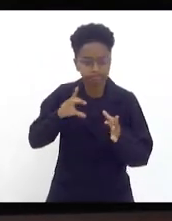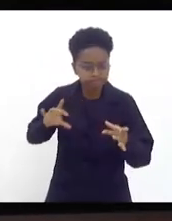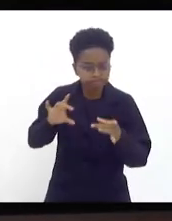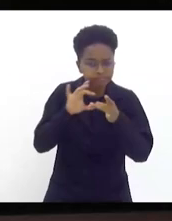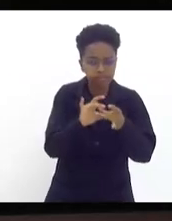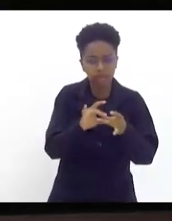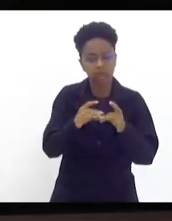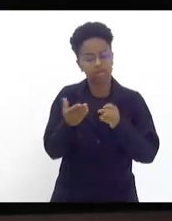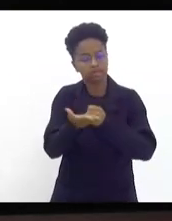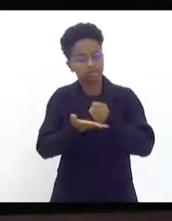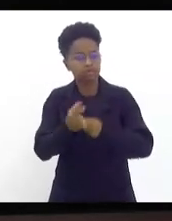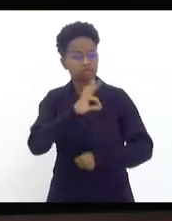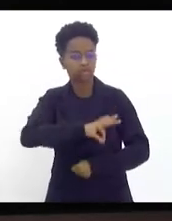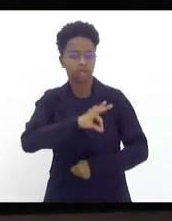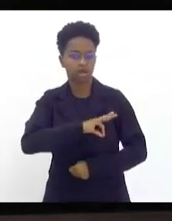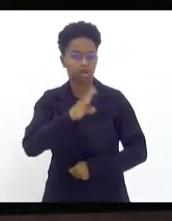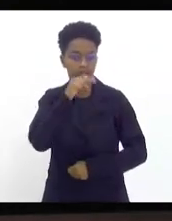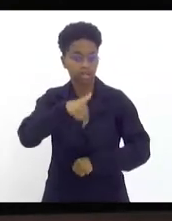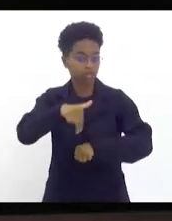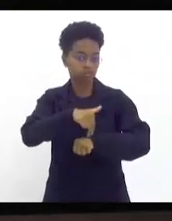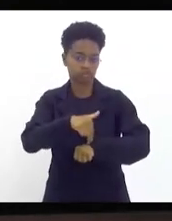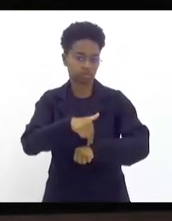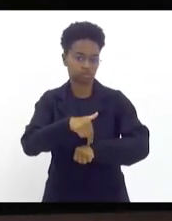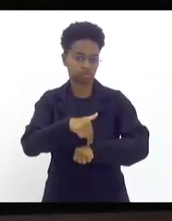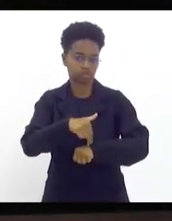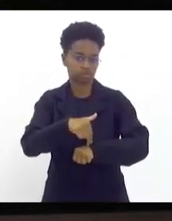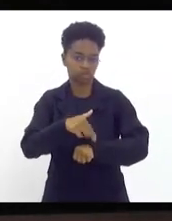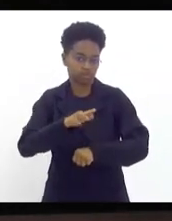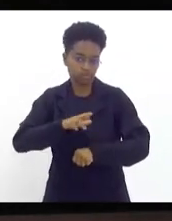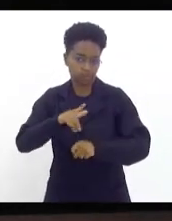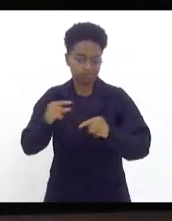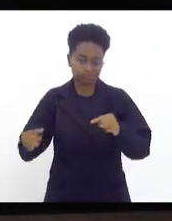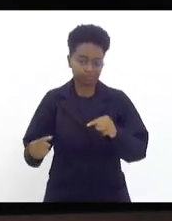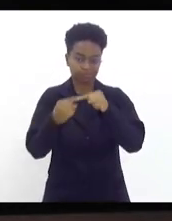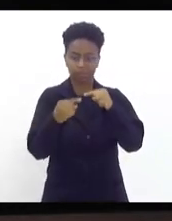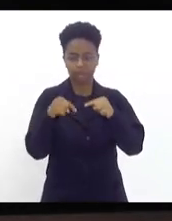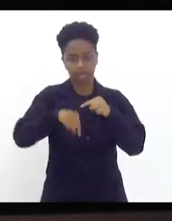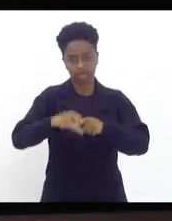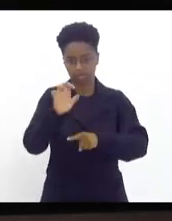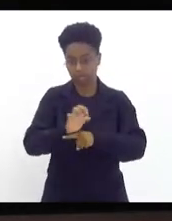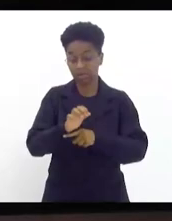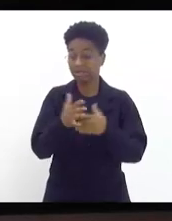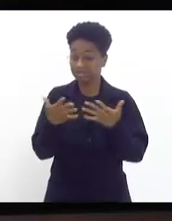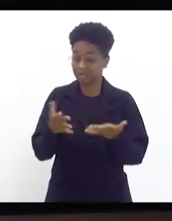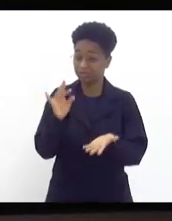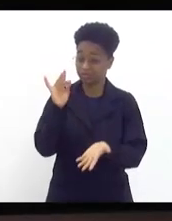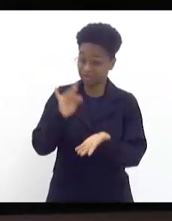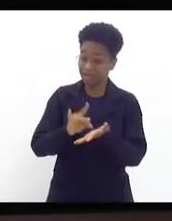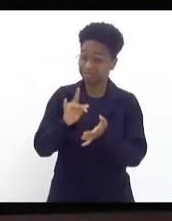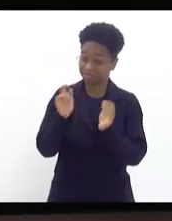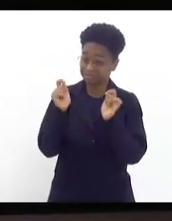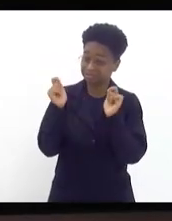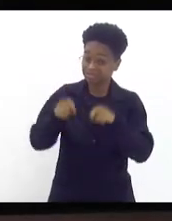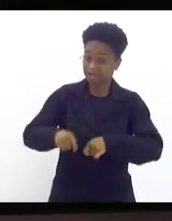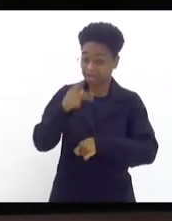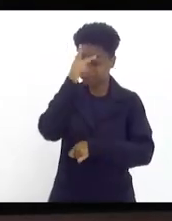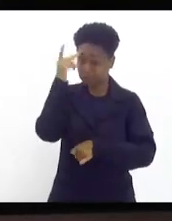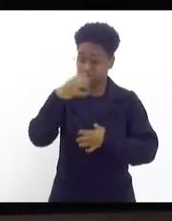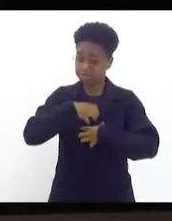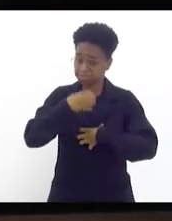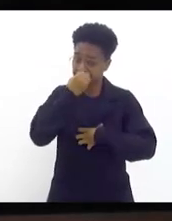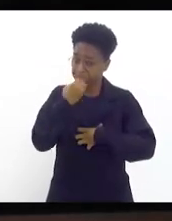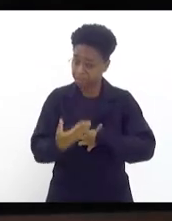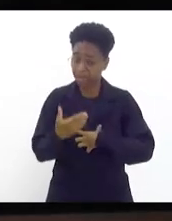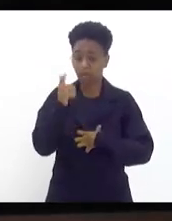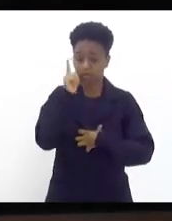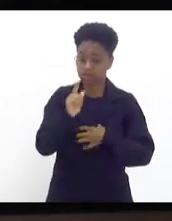piso Nacional ao piso ao nosso piso Estadual Então para que fosse para que a categoria sentir-se contemplada